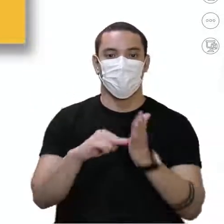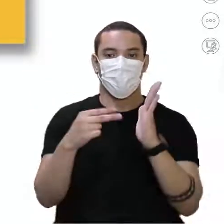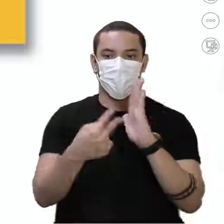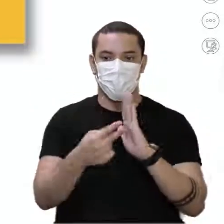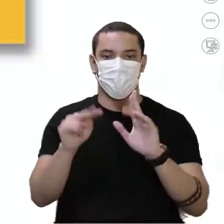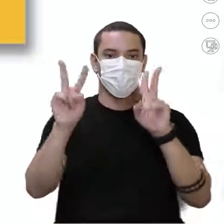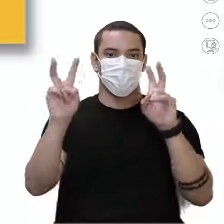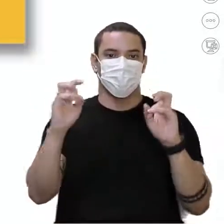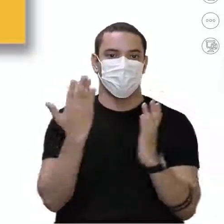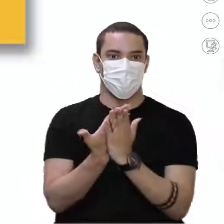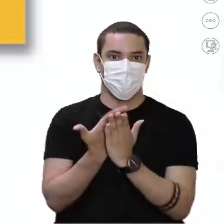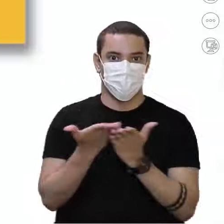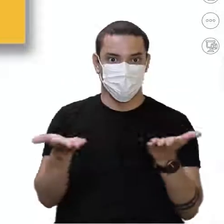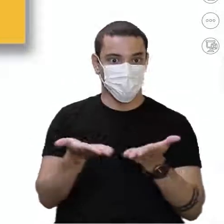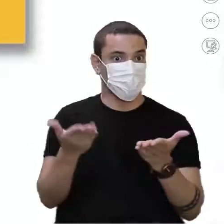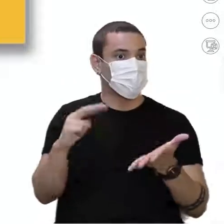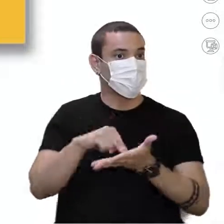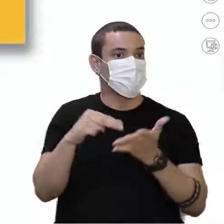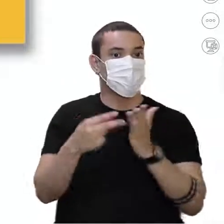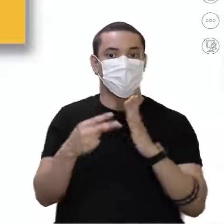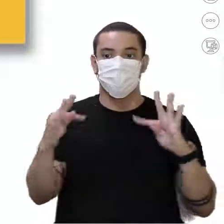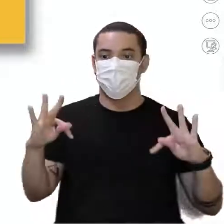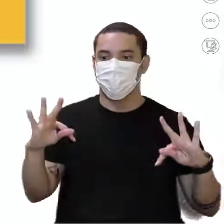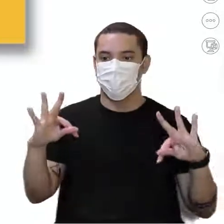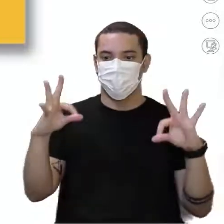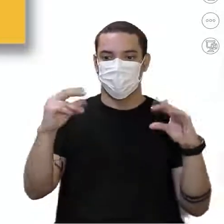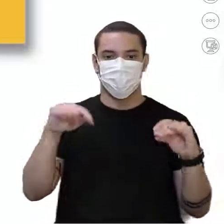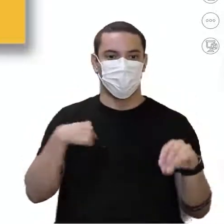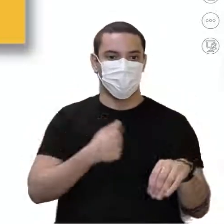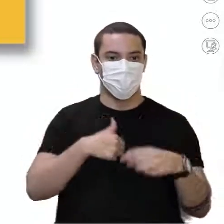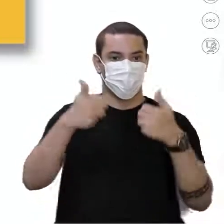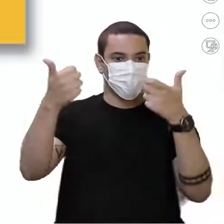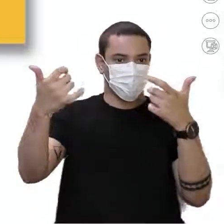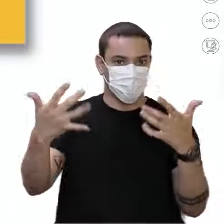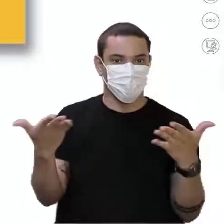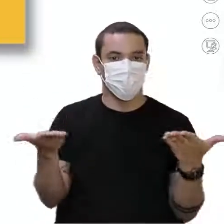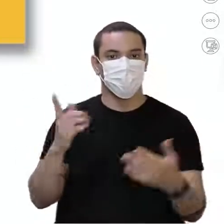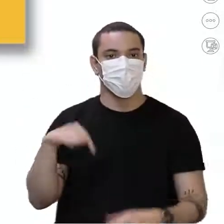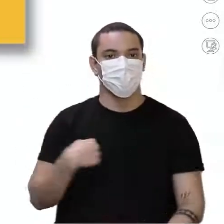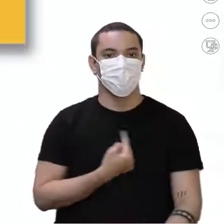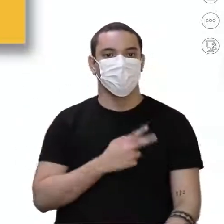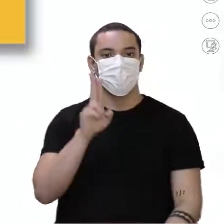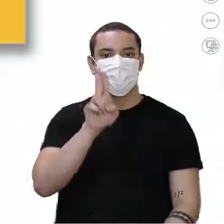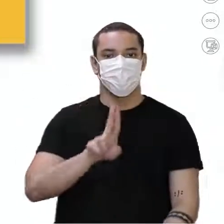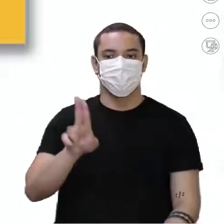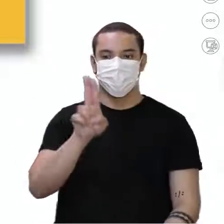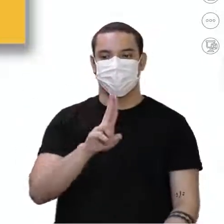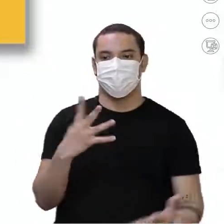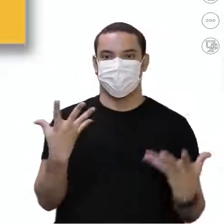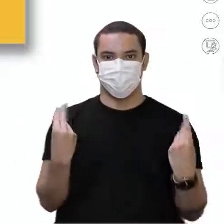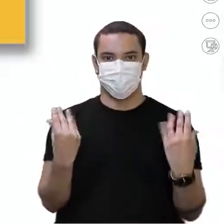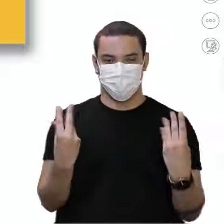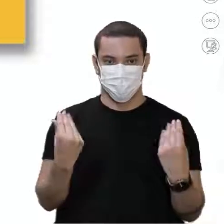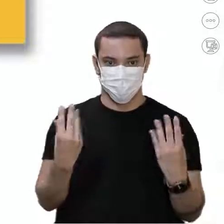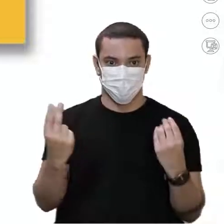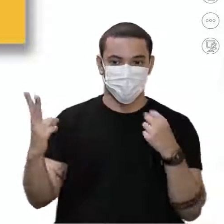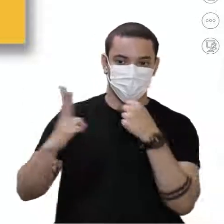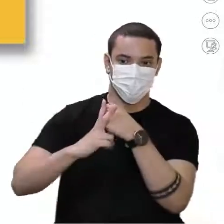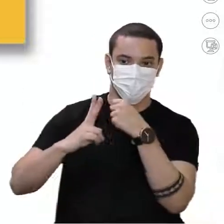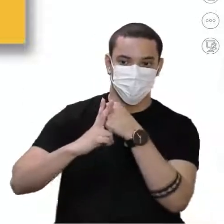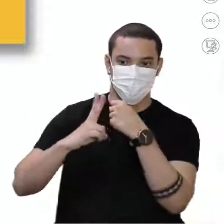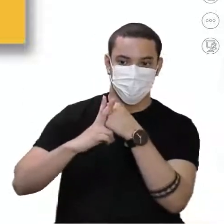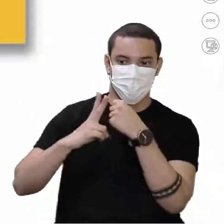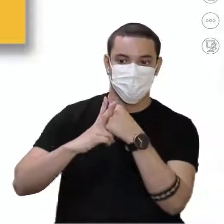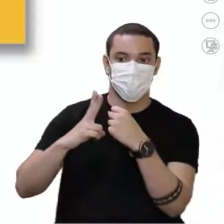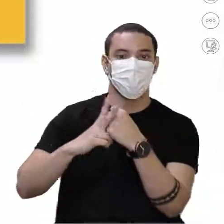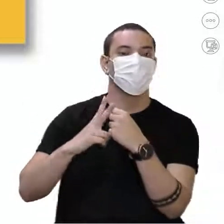título da nossa aula, que tem tudo a ver com o que nós vamos falar hoje. Nós vamos usar muito esse verbo aqui,